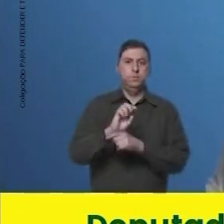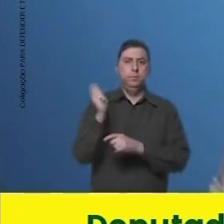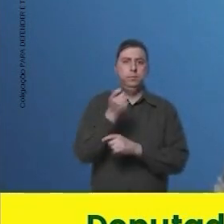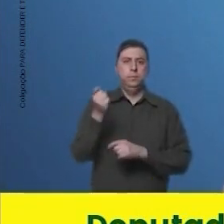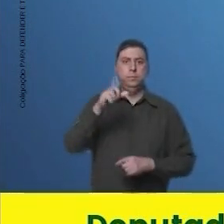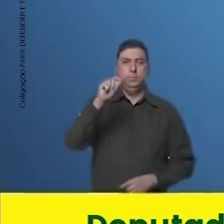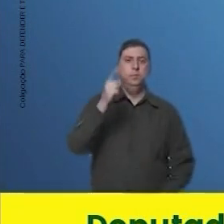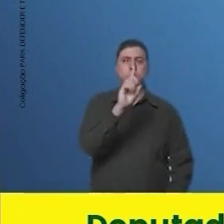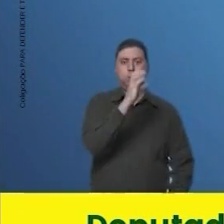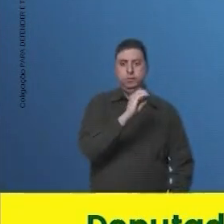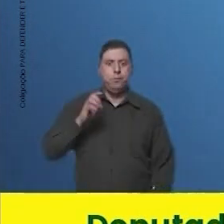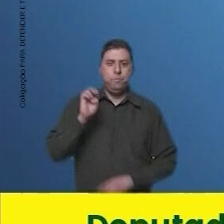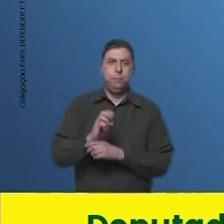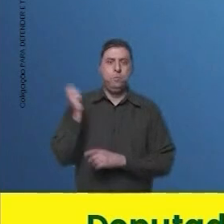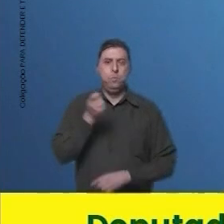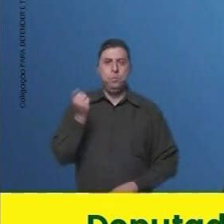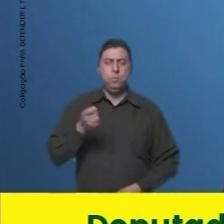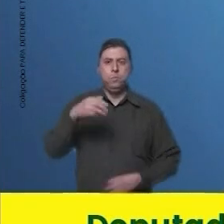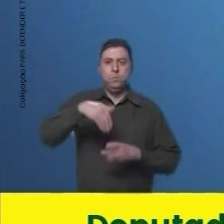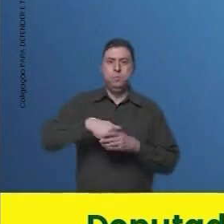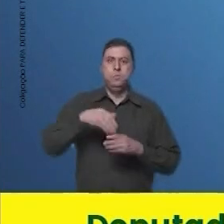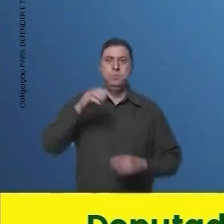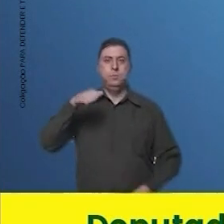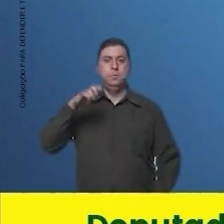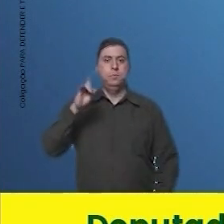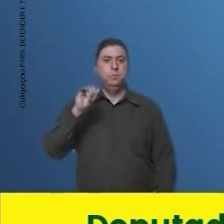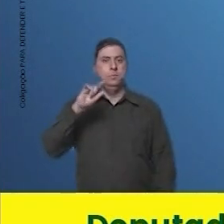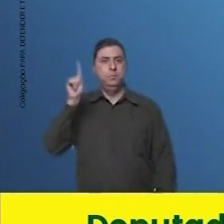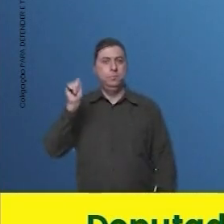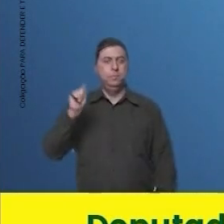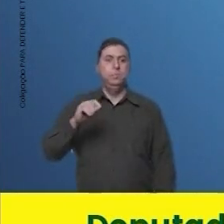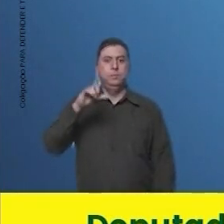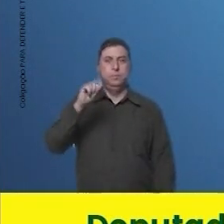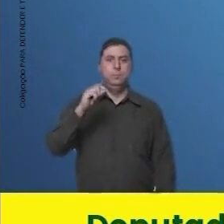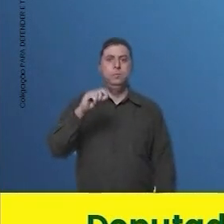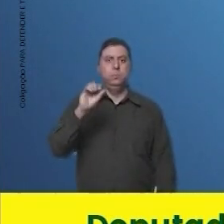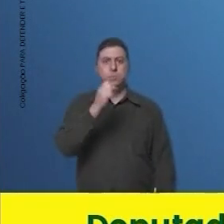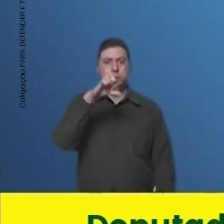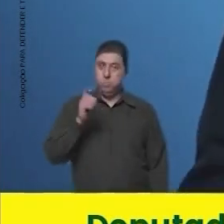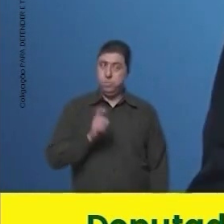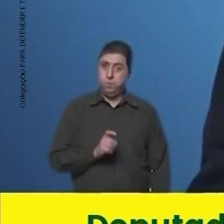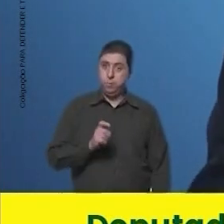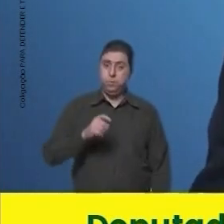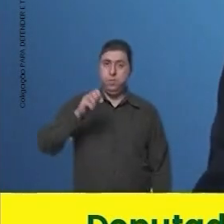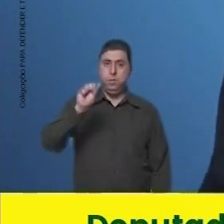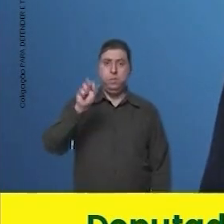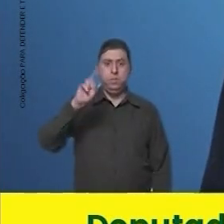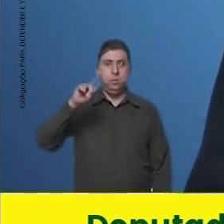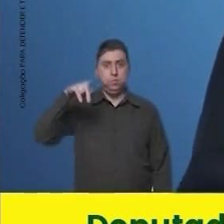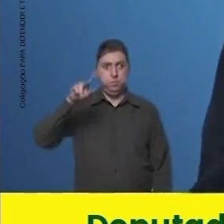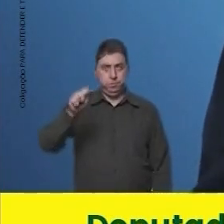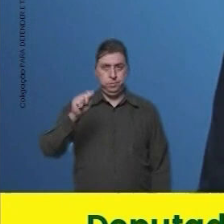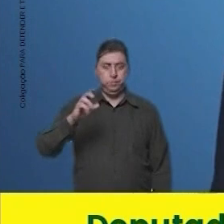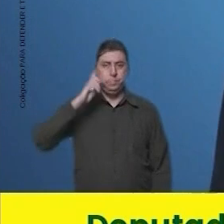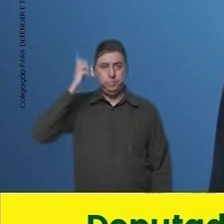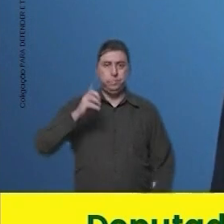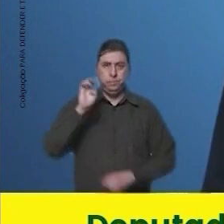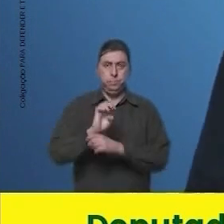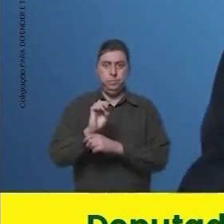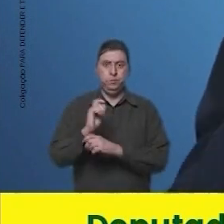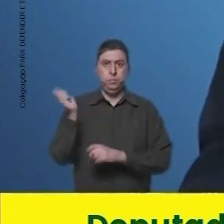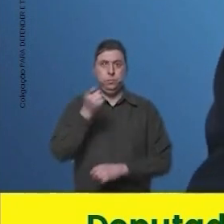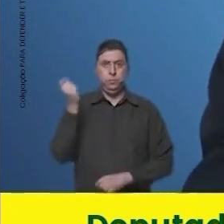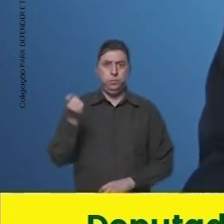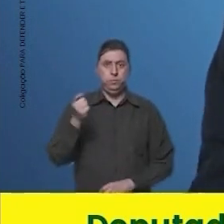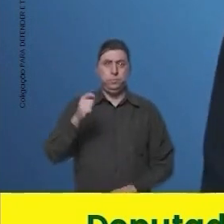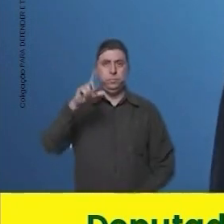estadual, 10180. Para deputado estadual, vote André Xuco, número 10789. Sou Roque Serpa, deputado estadual,